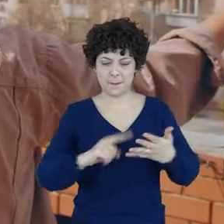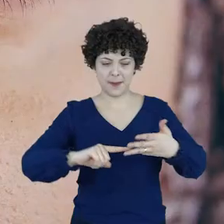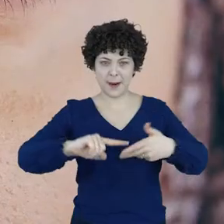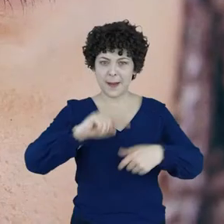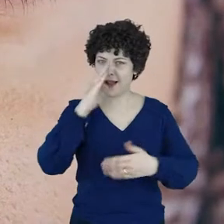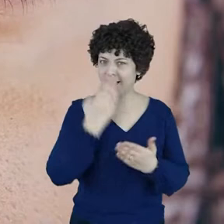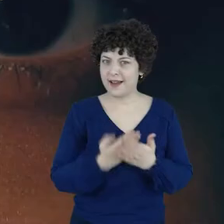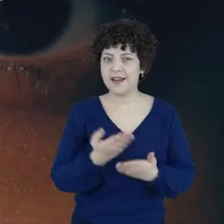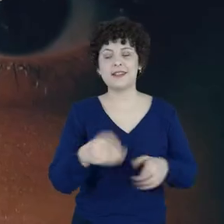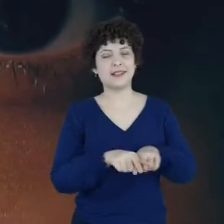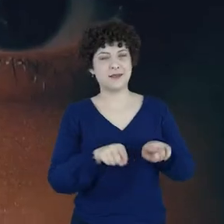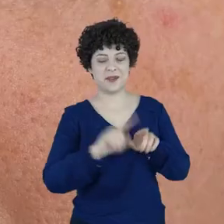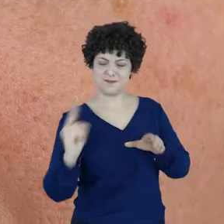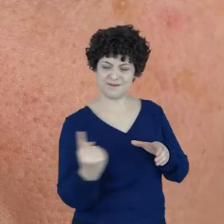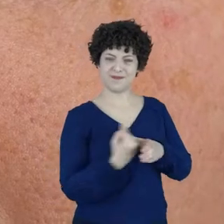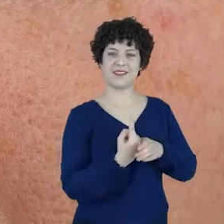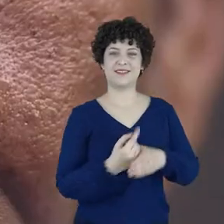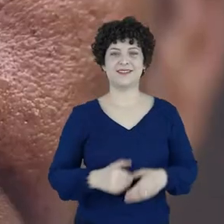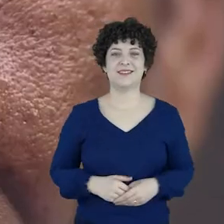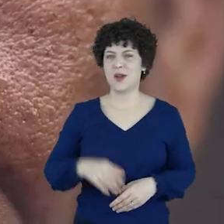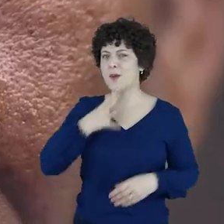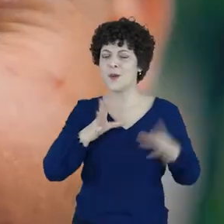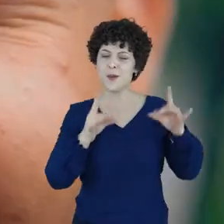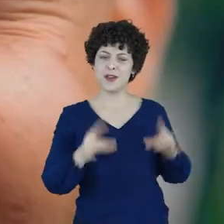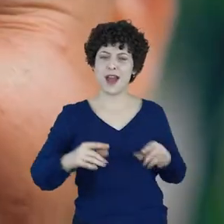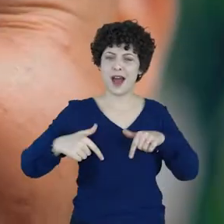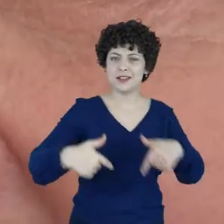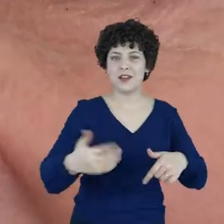agora. Se você acredita em tudo isso, você